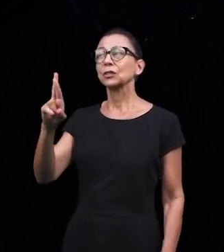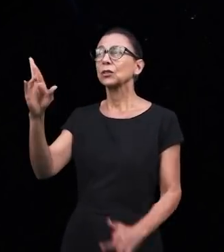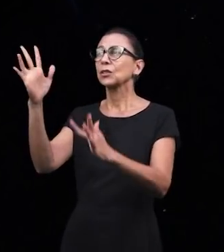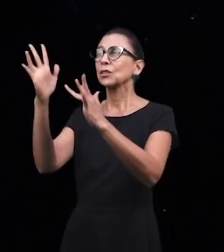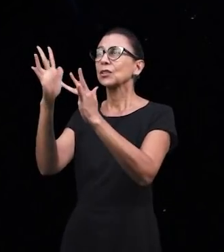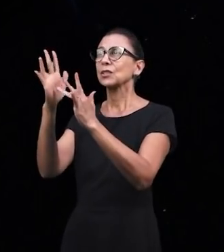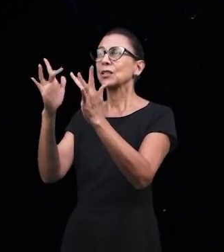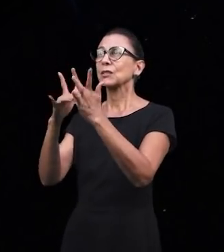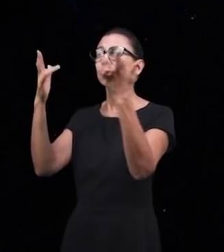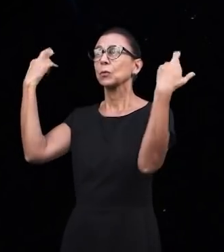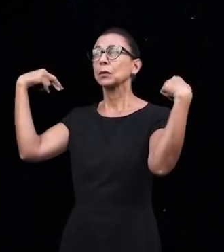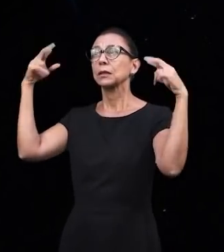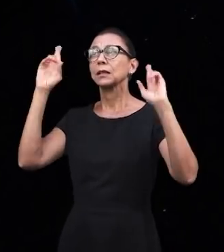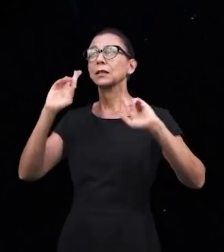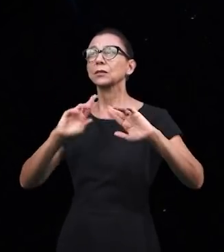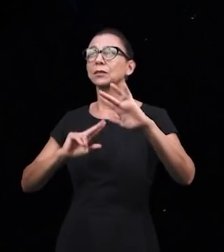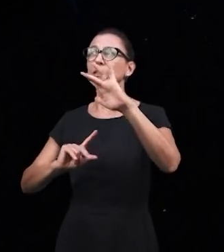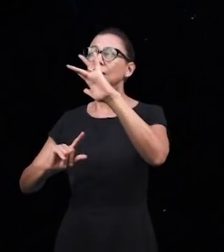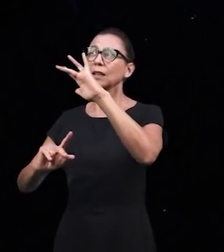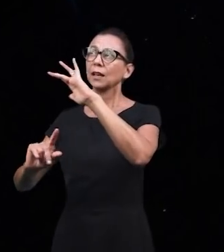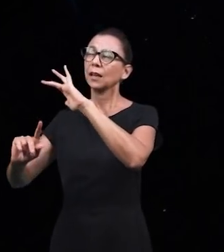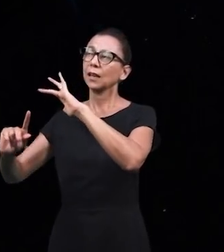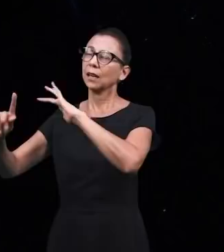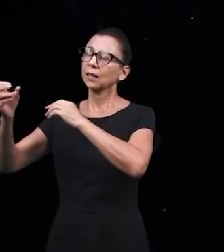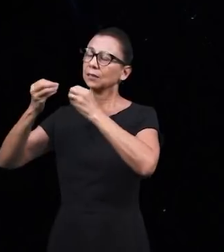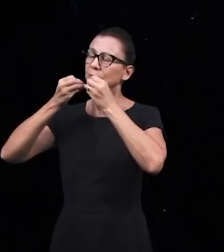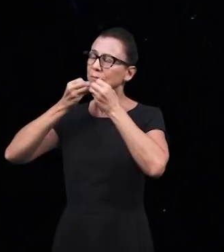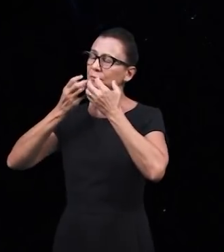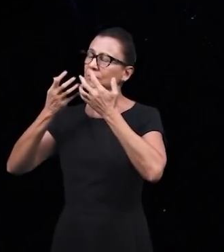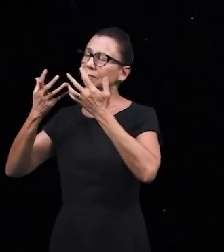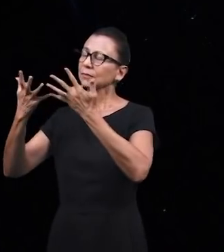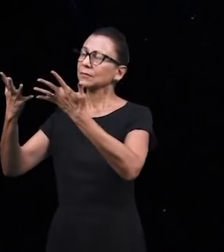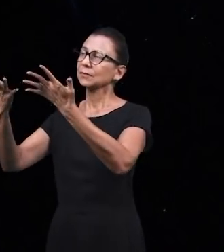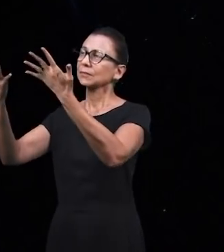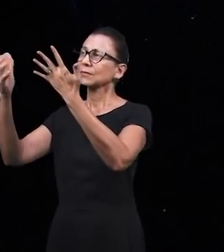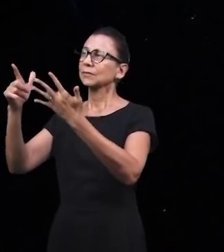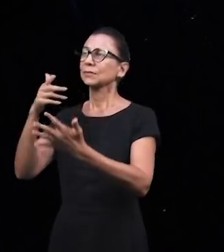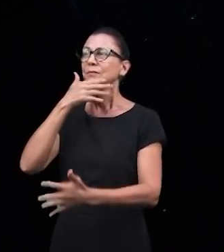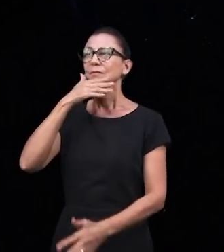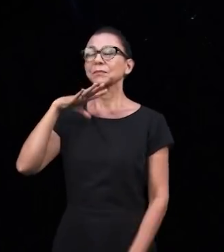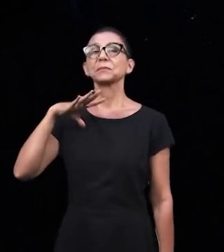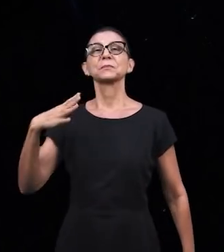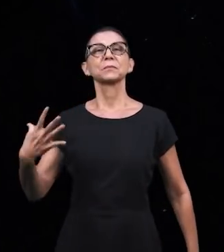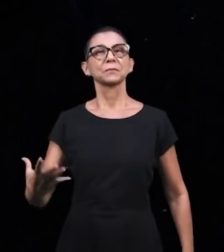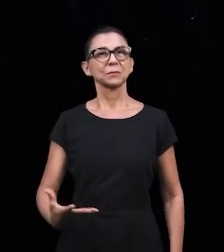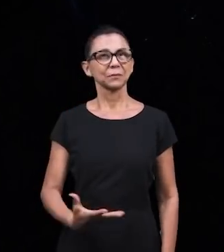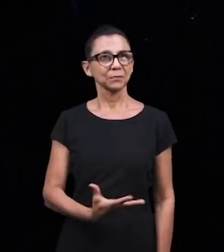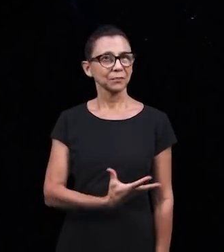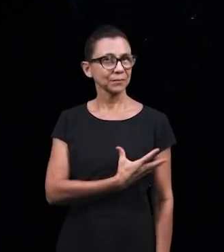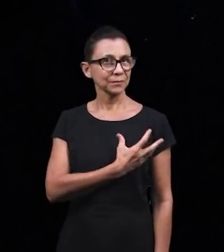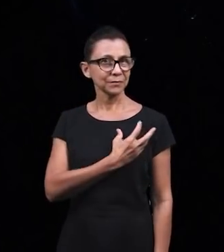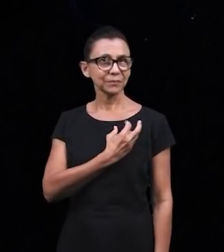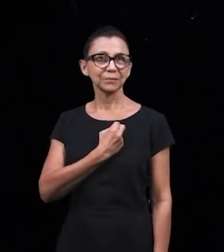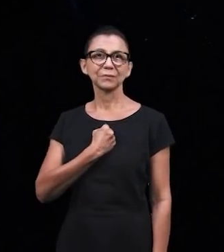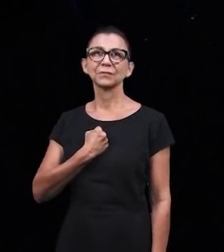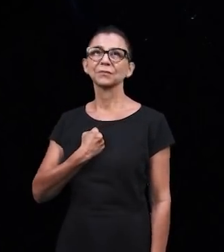cruz ferida me salvou, tão pecador. A